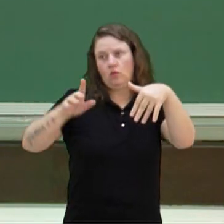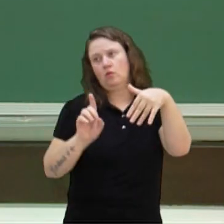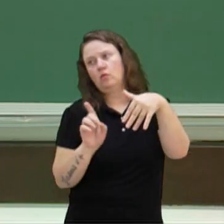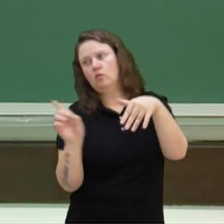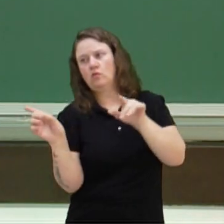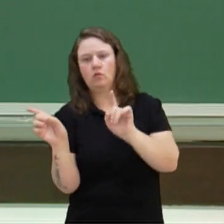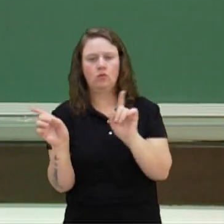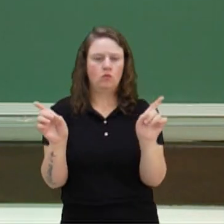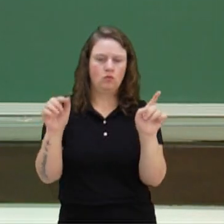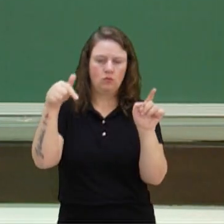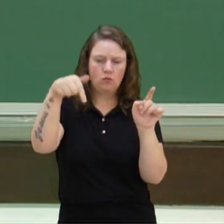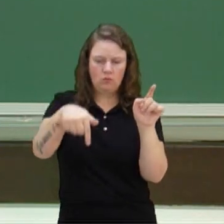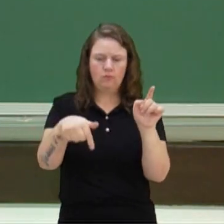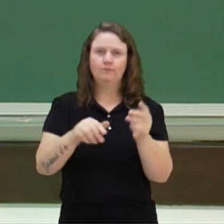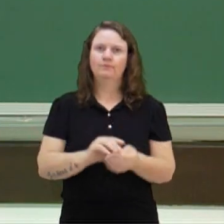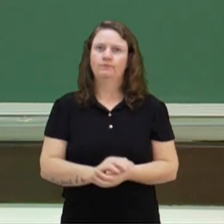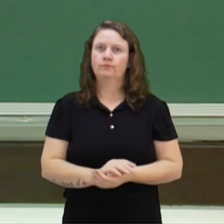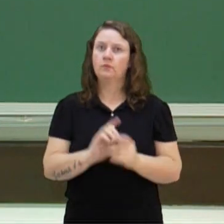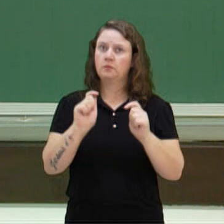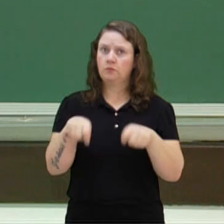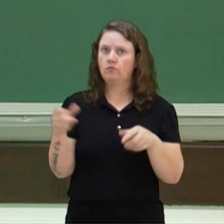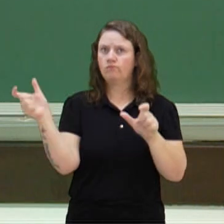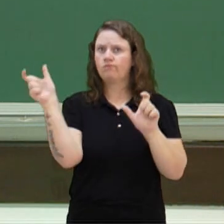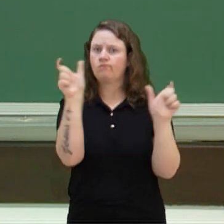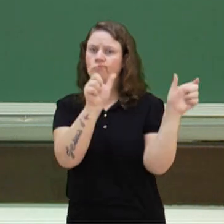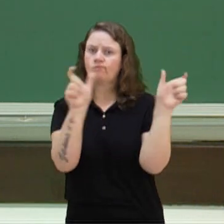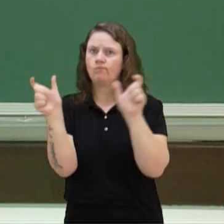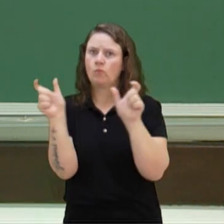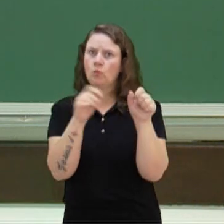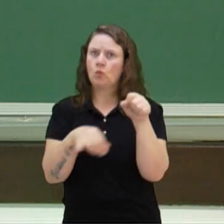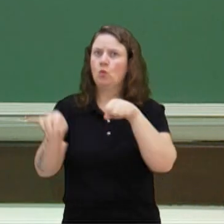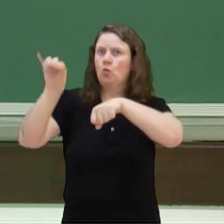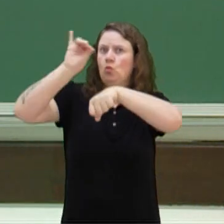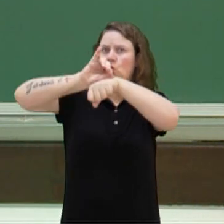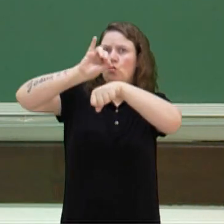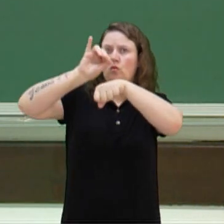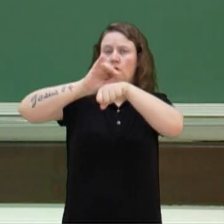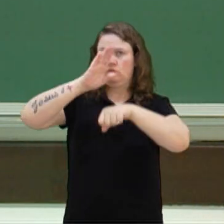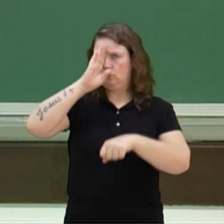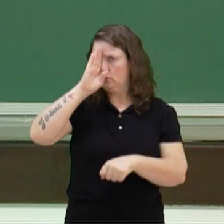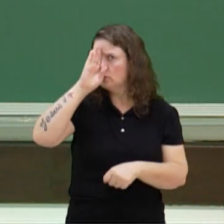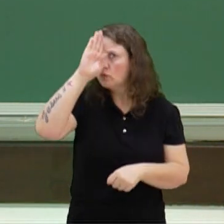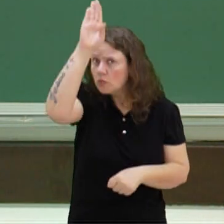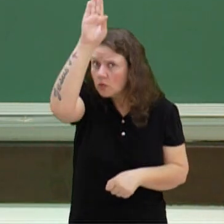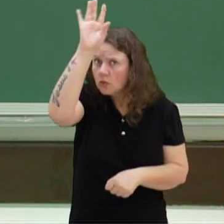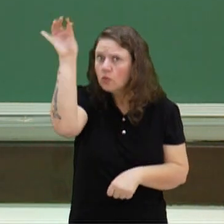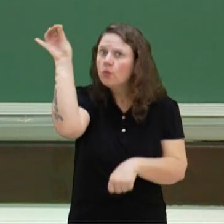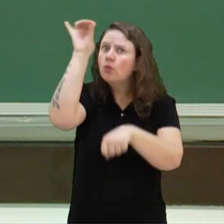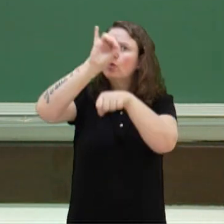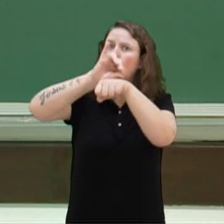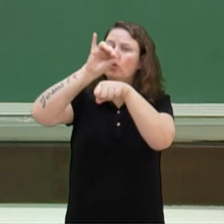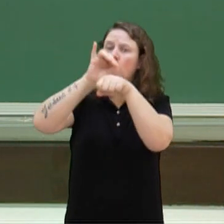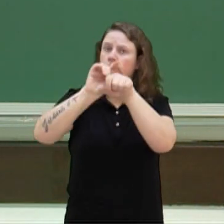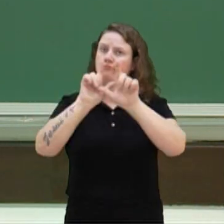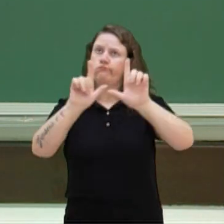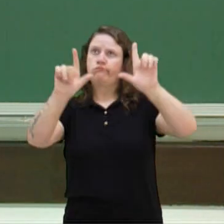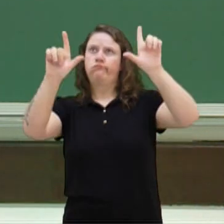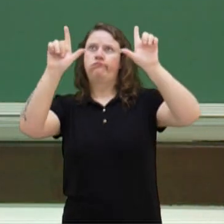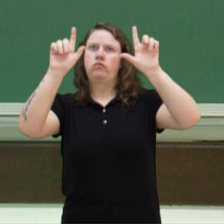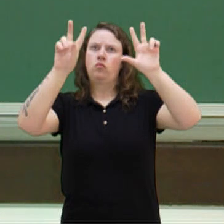lado. Então, eu posso montar um mapa com centralidade, eu coloco a informação principal no centro e